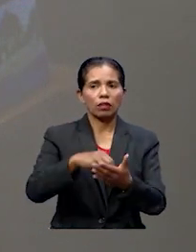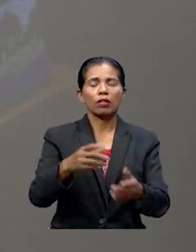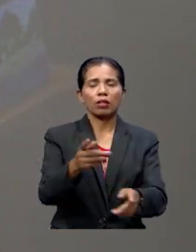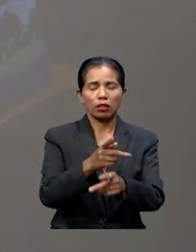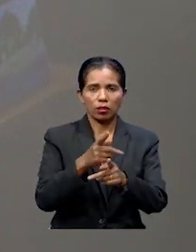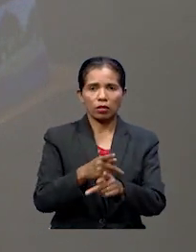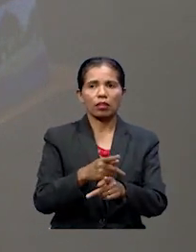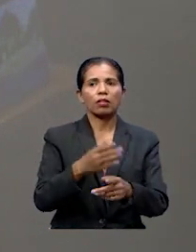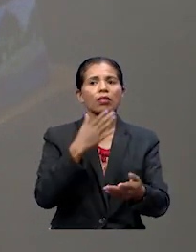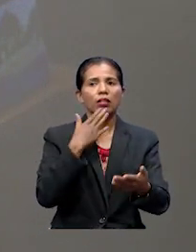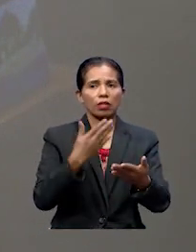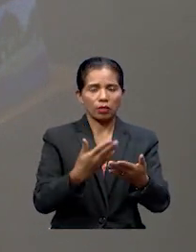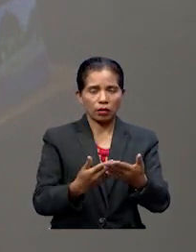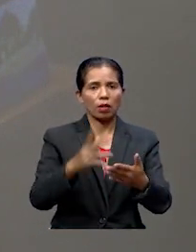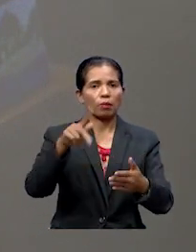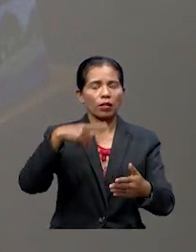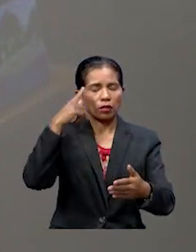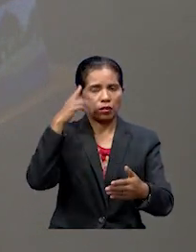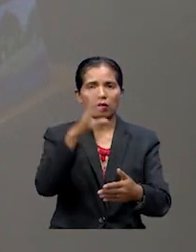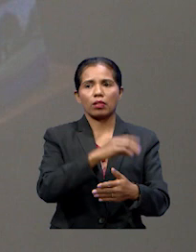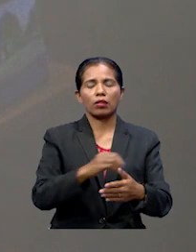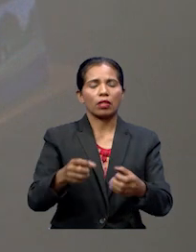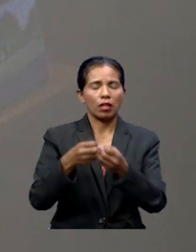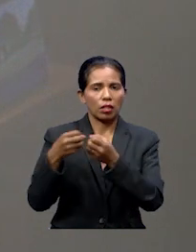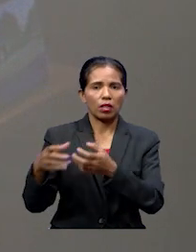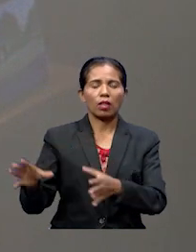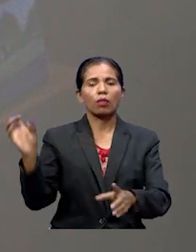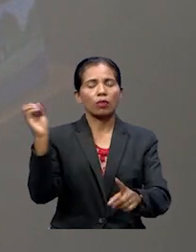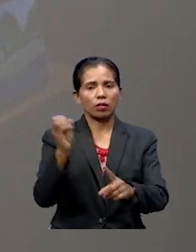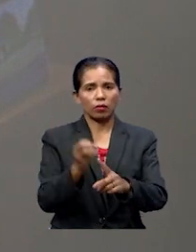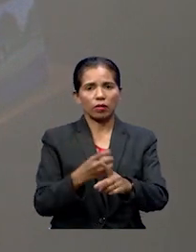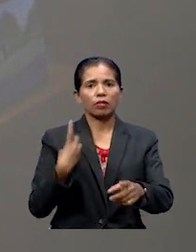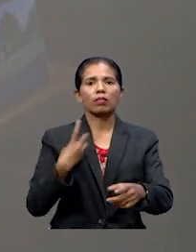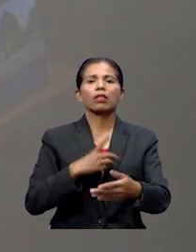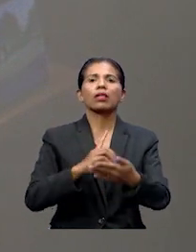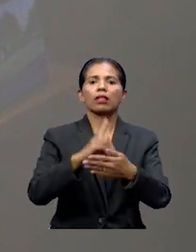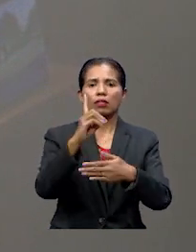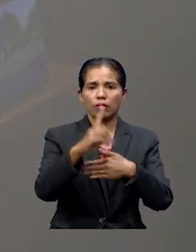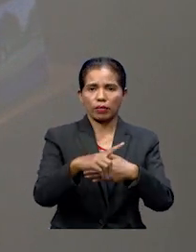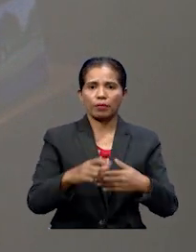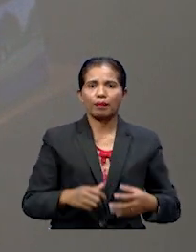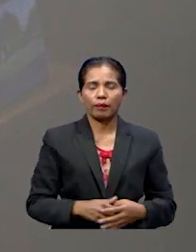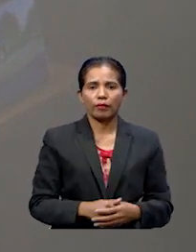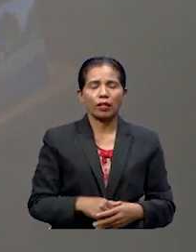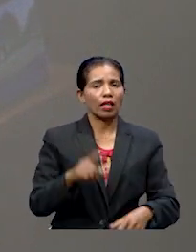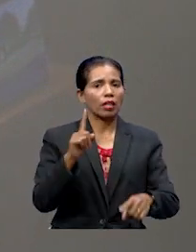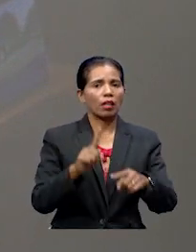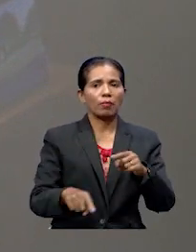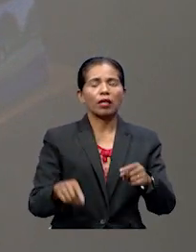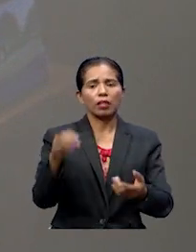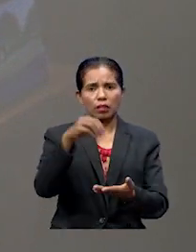estabilidade política não evita lá com oportunidade para ter desenvolvimento. No label